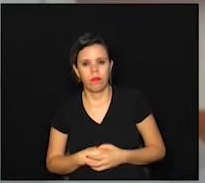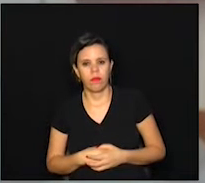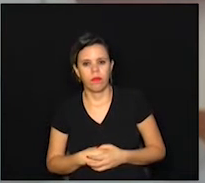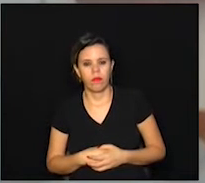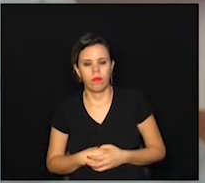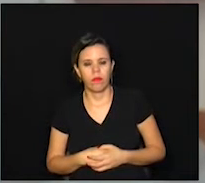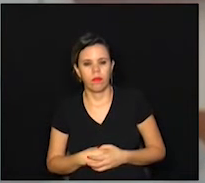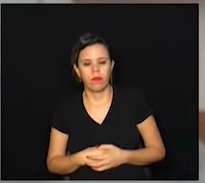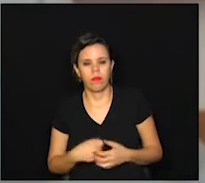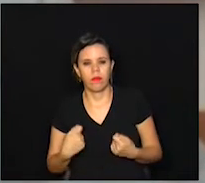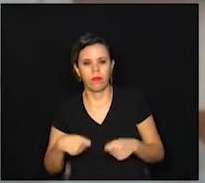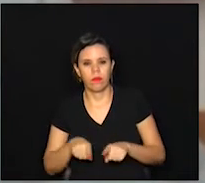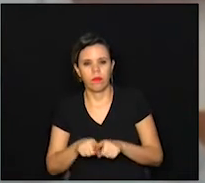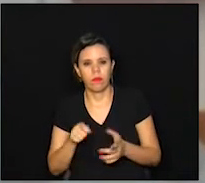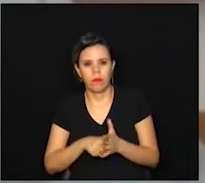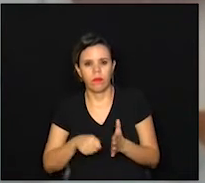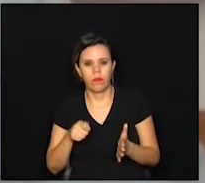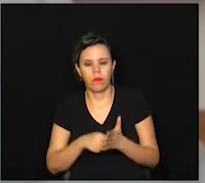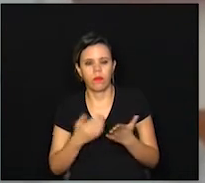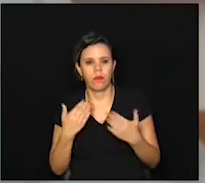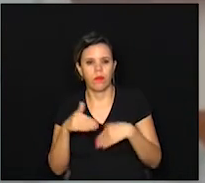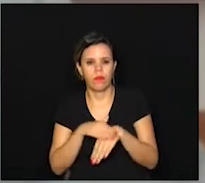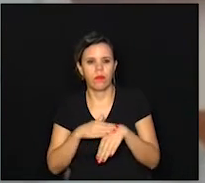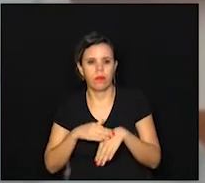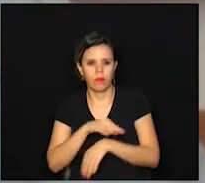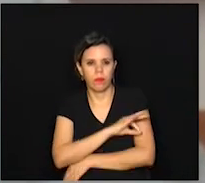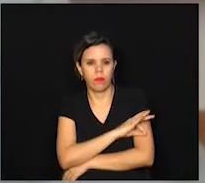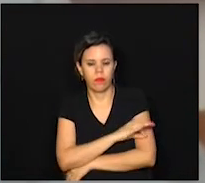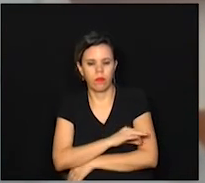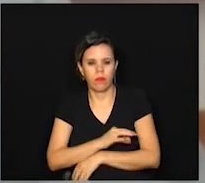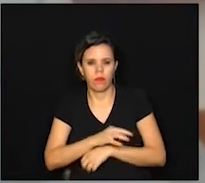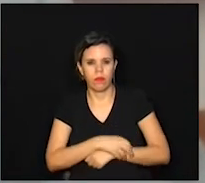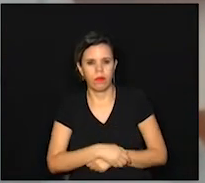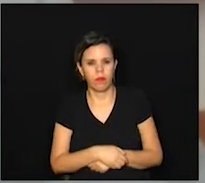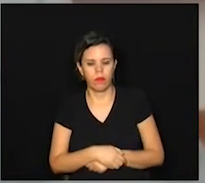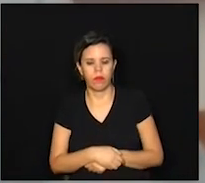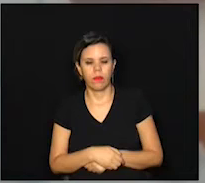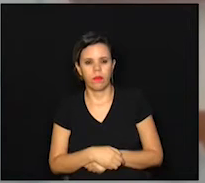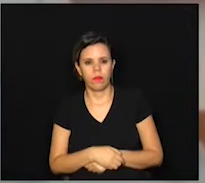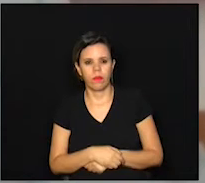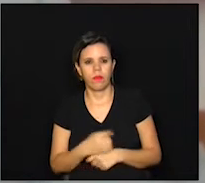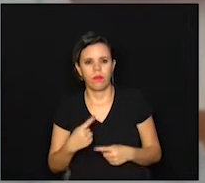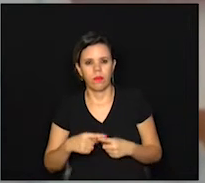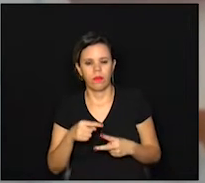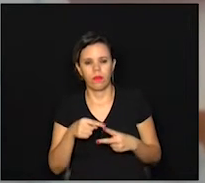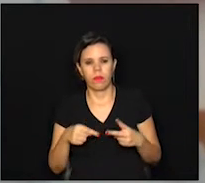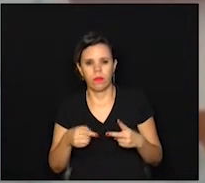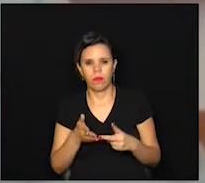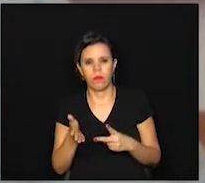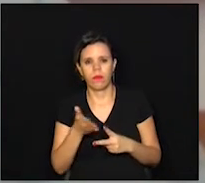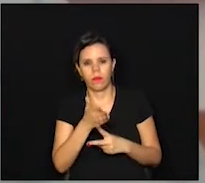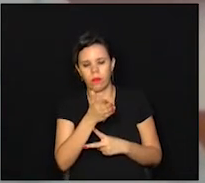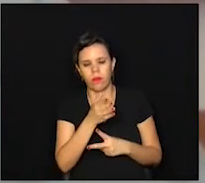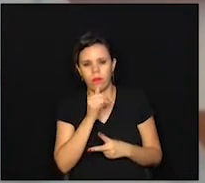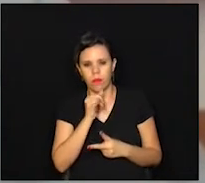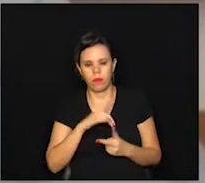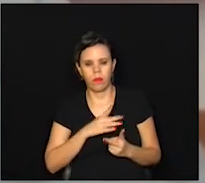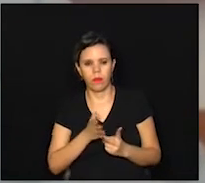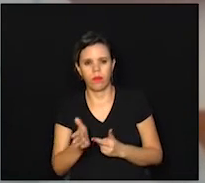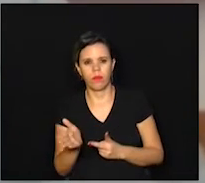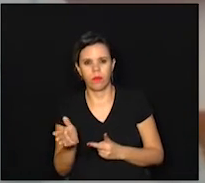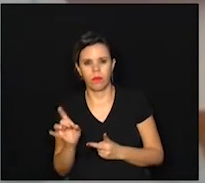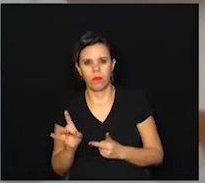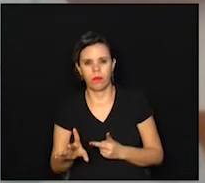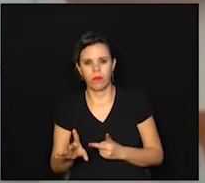gente deveria insistir numa conversa com o Poder Executivo, porque a gente tem dois caminhos, tá? A gente tem um caminho só